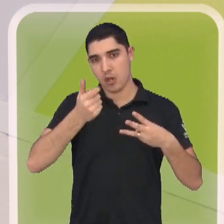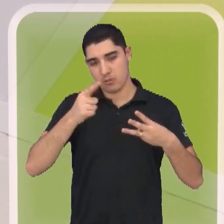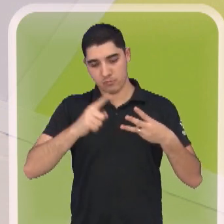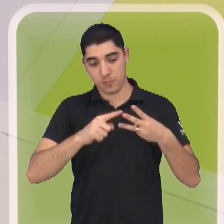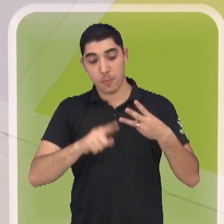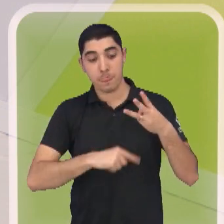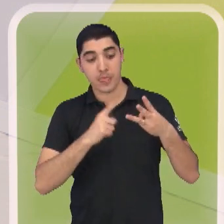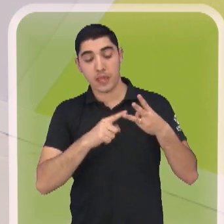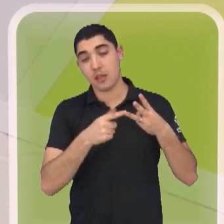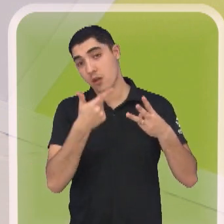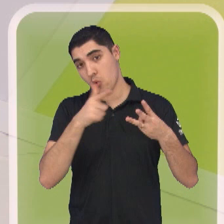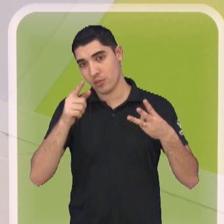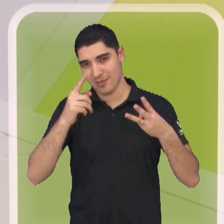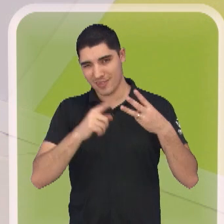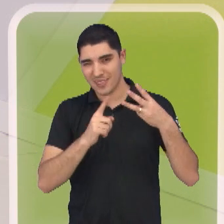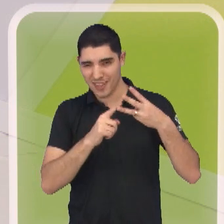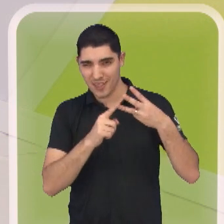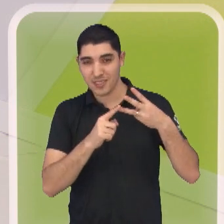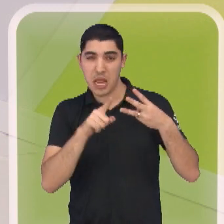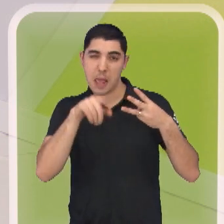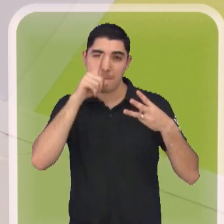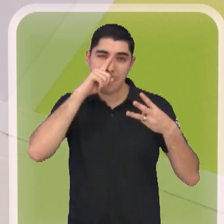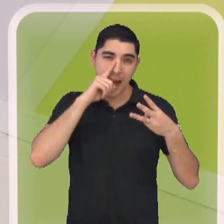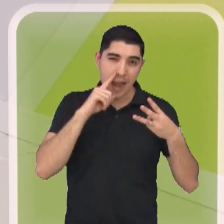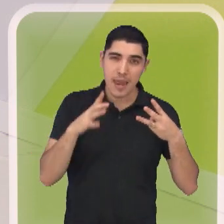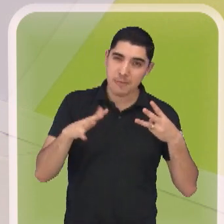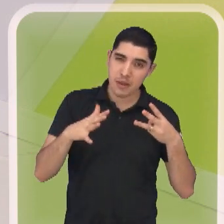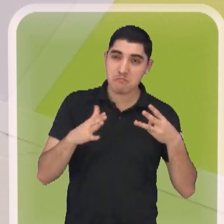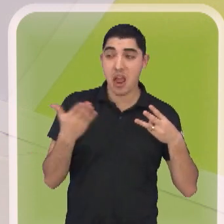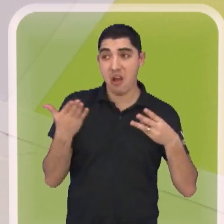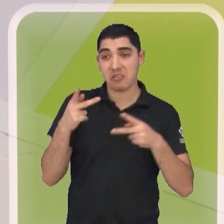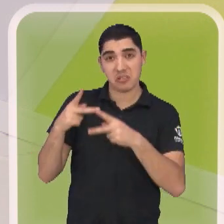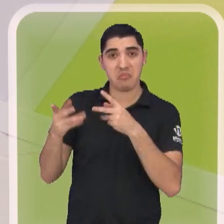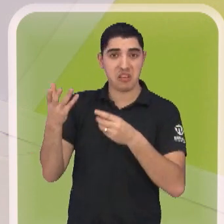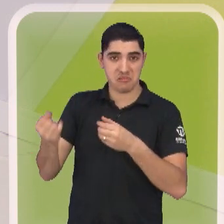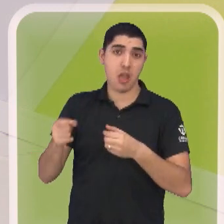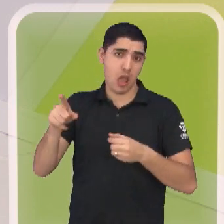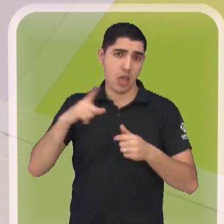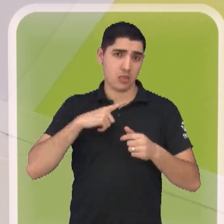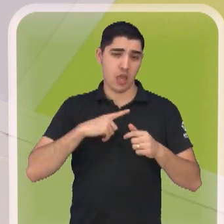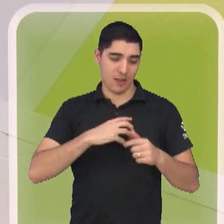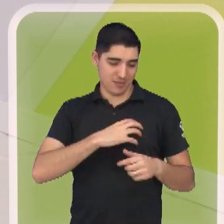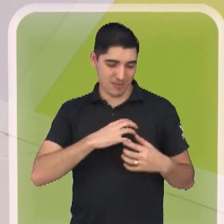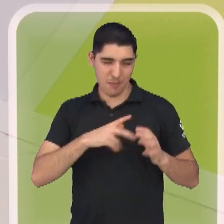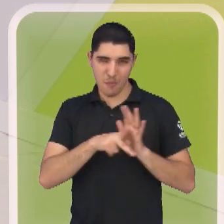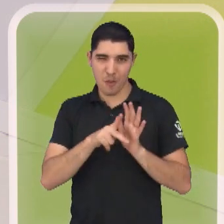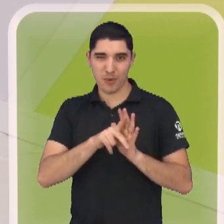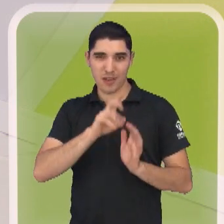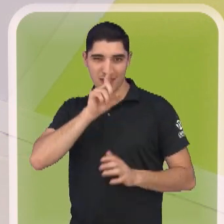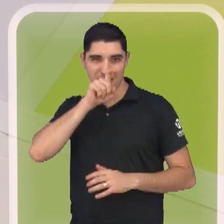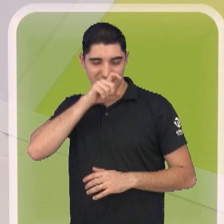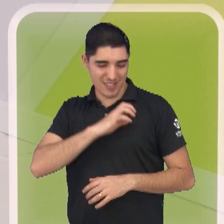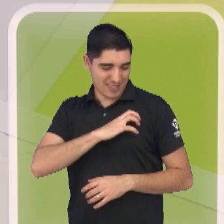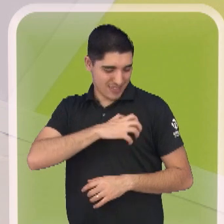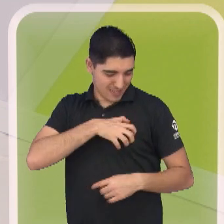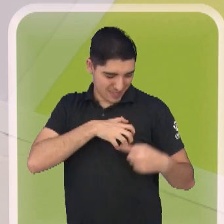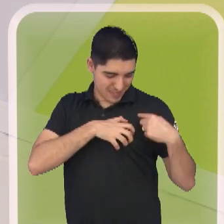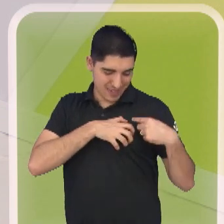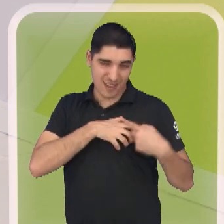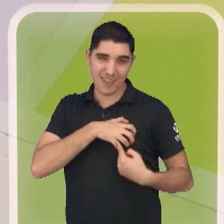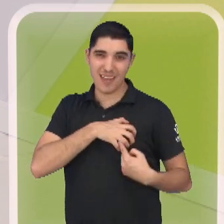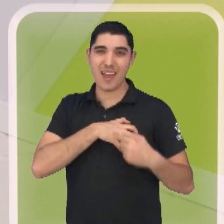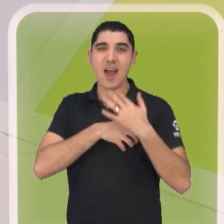uma terceira camisa provavelmente nos Tom Amarelo São José vem adotando aí que é a cor realmente do escudo e do clube provavelmente três camisas